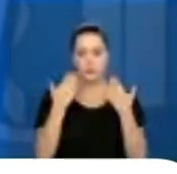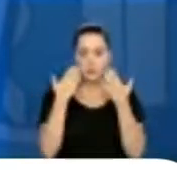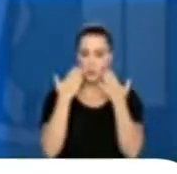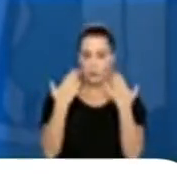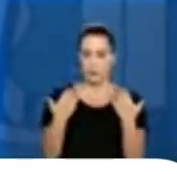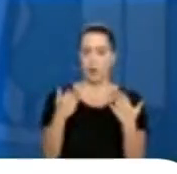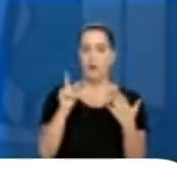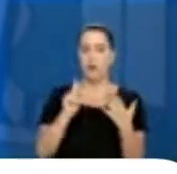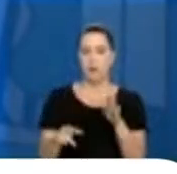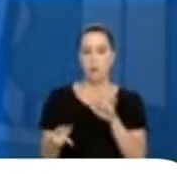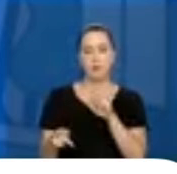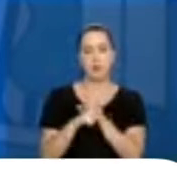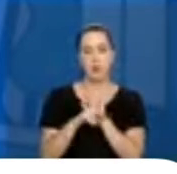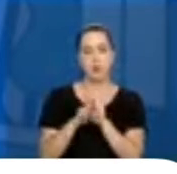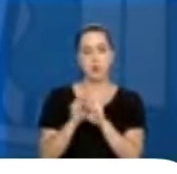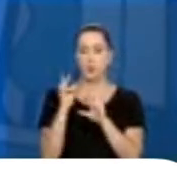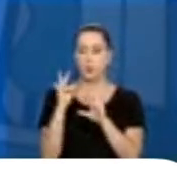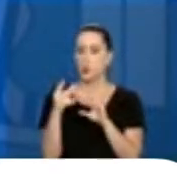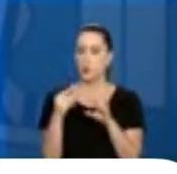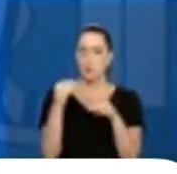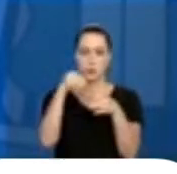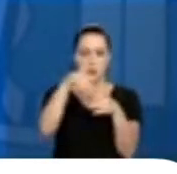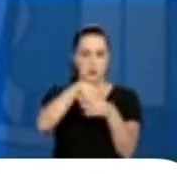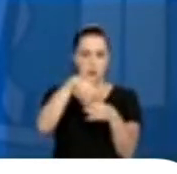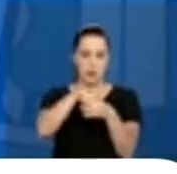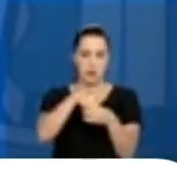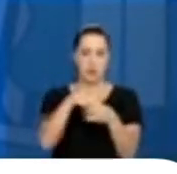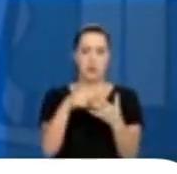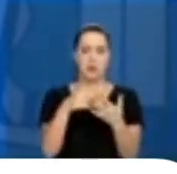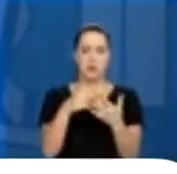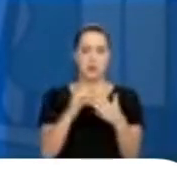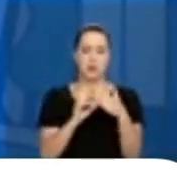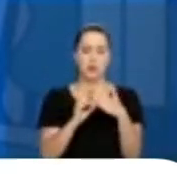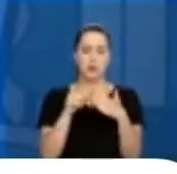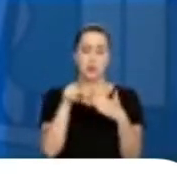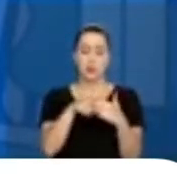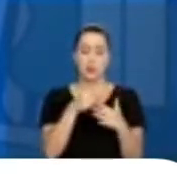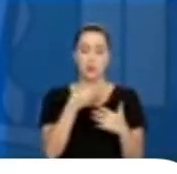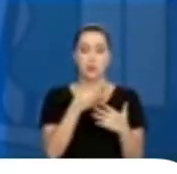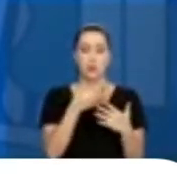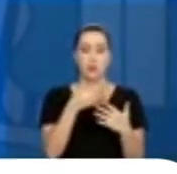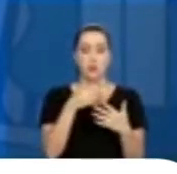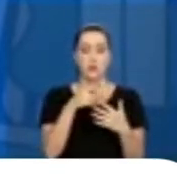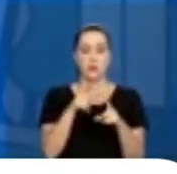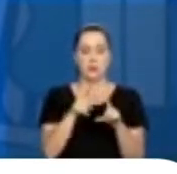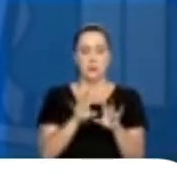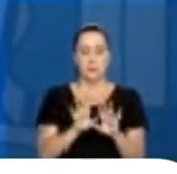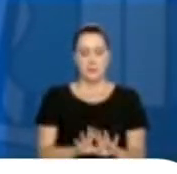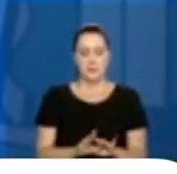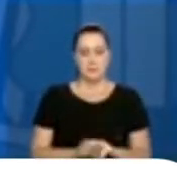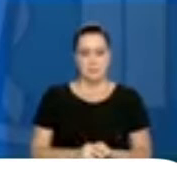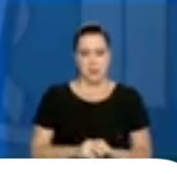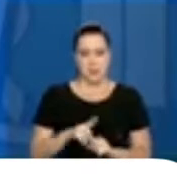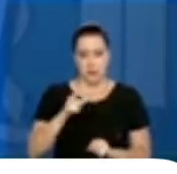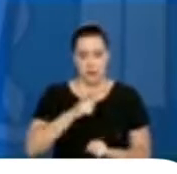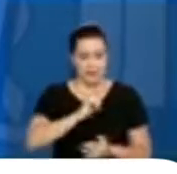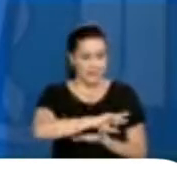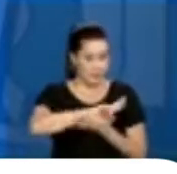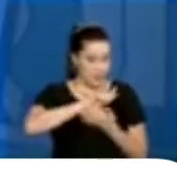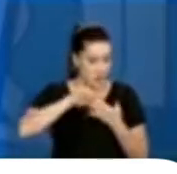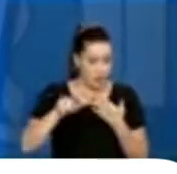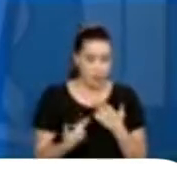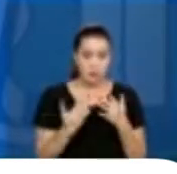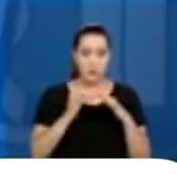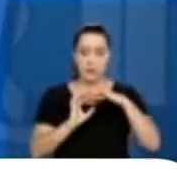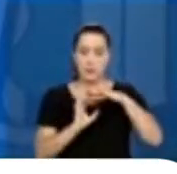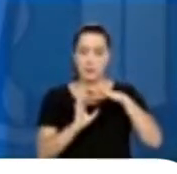sistema público. Tem uma rede imensa de serviços privados também realizando testes. Para vocês terem ideia, as maiores